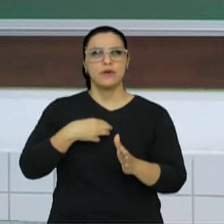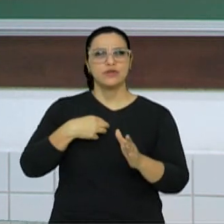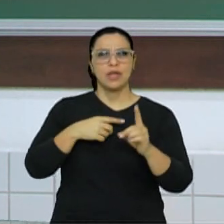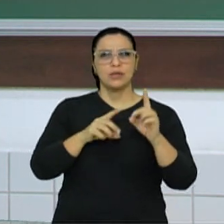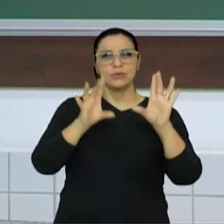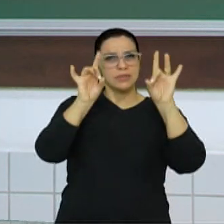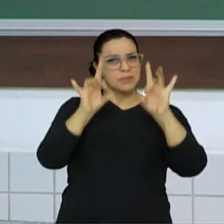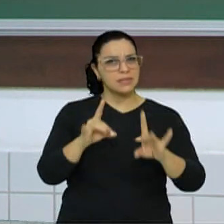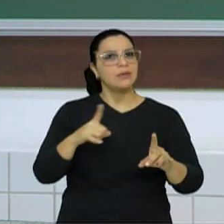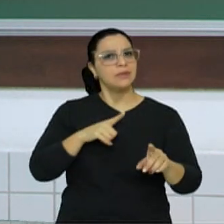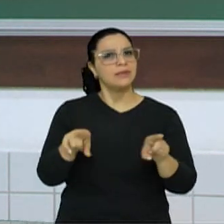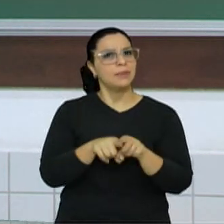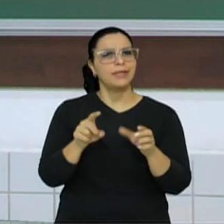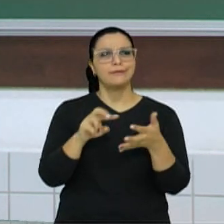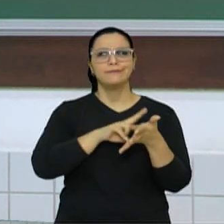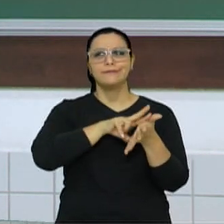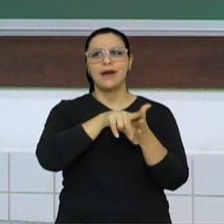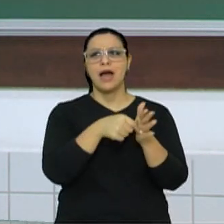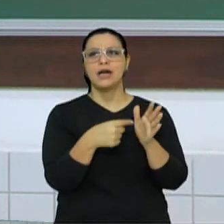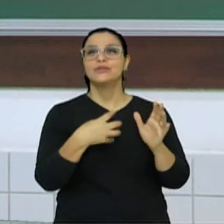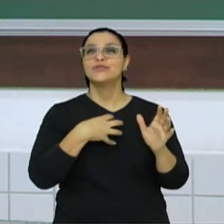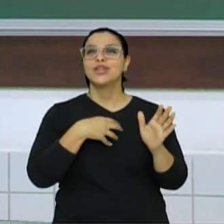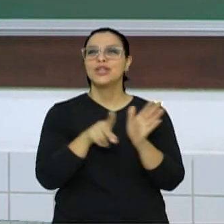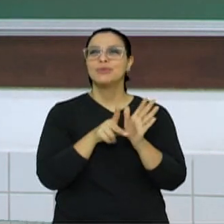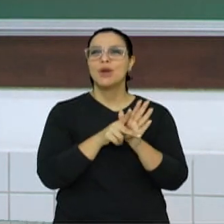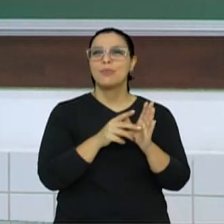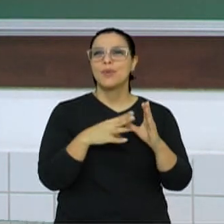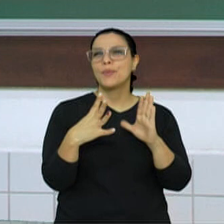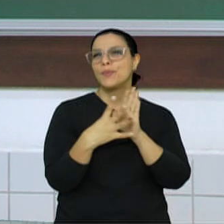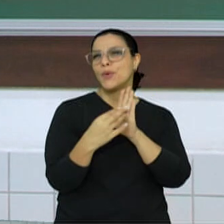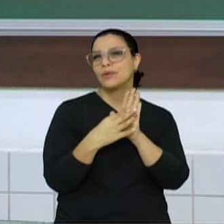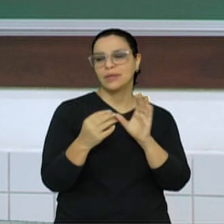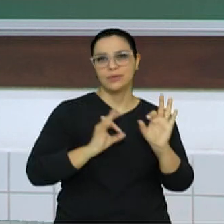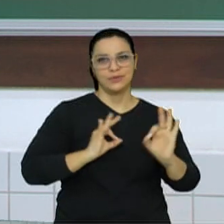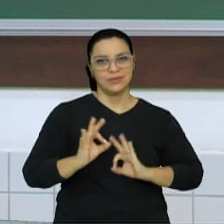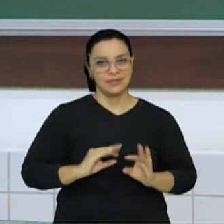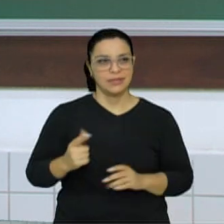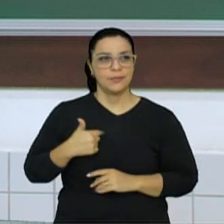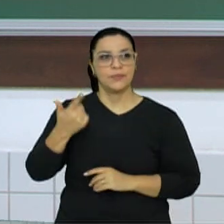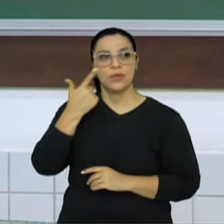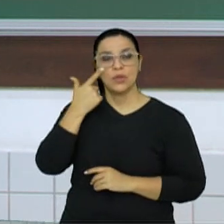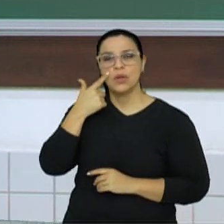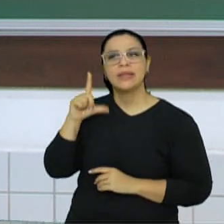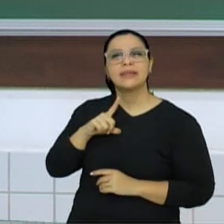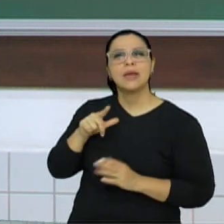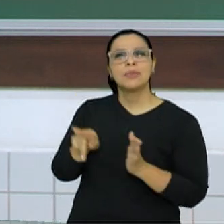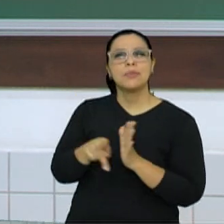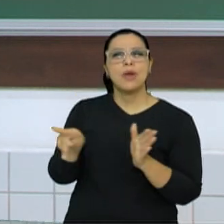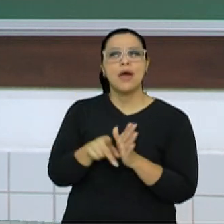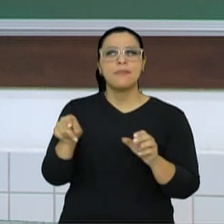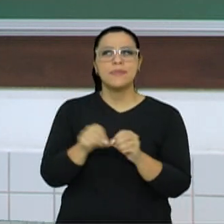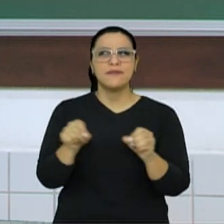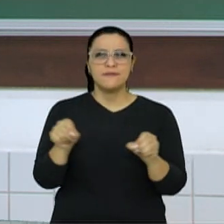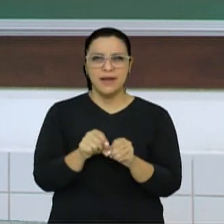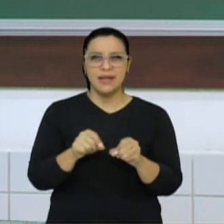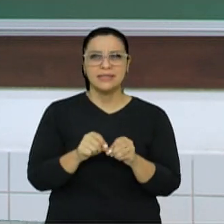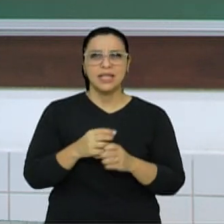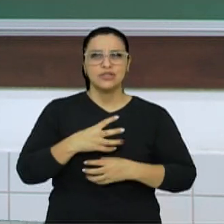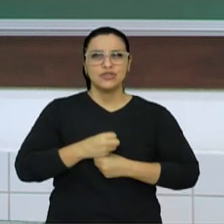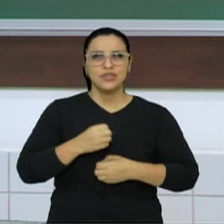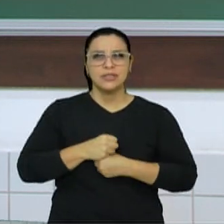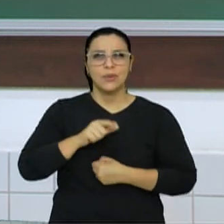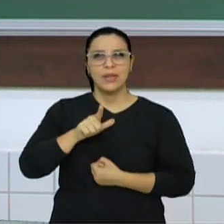formatos especiais, então tem uma infinidade de situações ali. Aquela organelinha, gente, que faz a digestão celular, que a gente chama